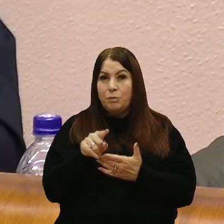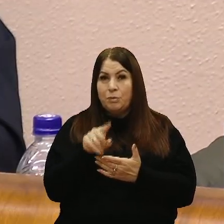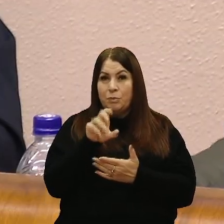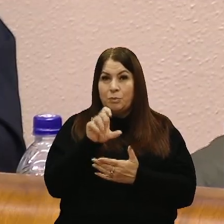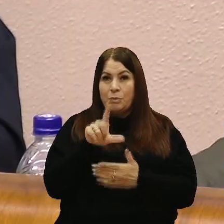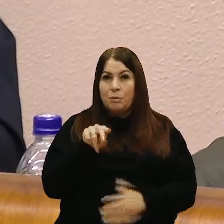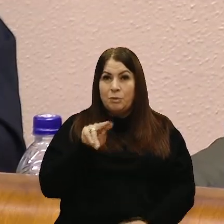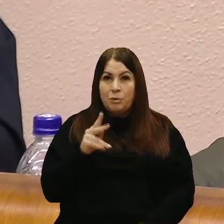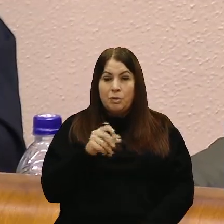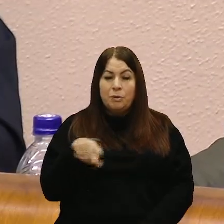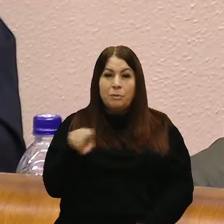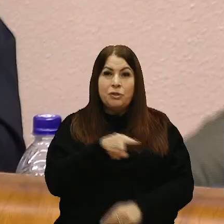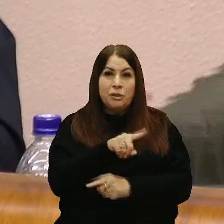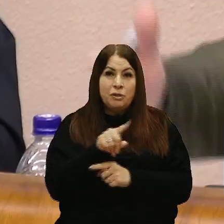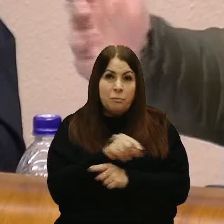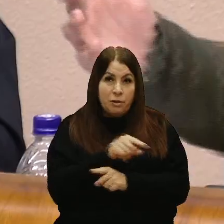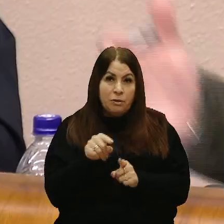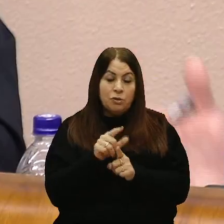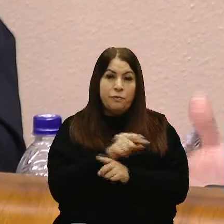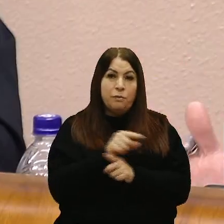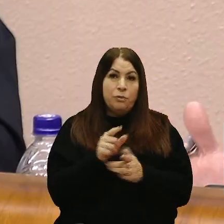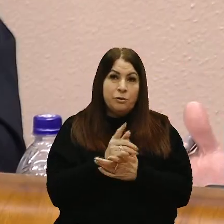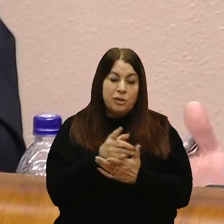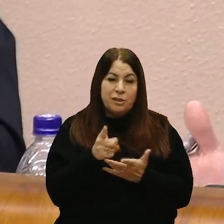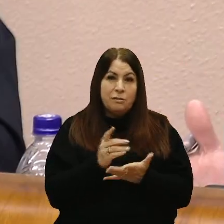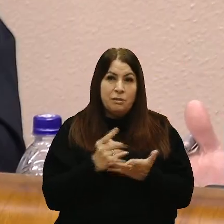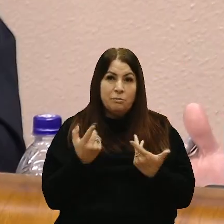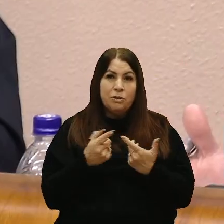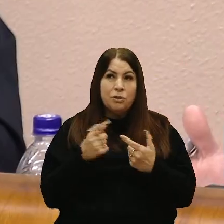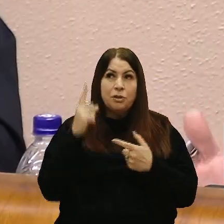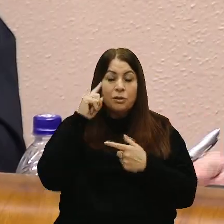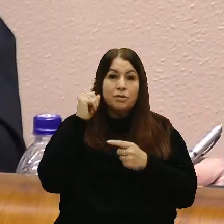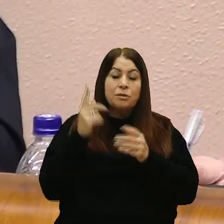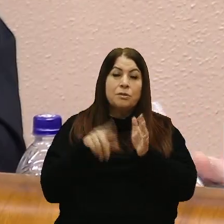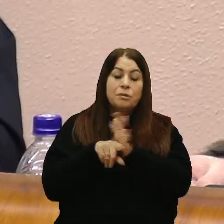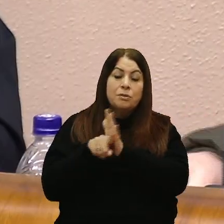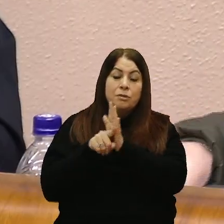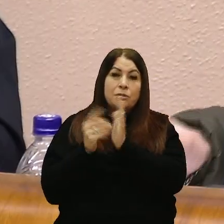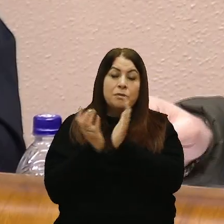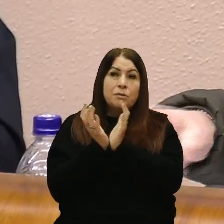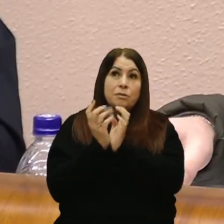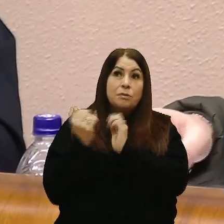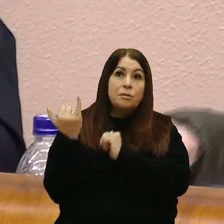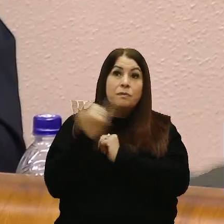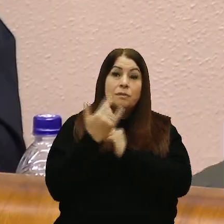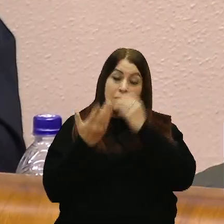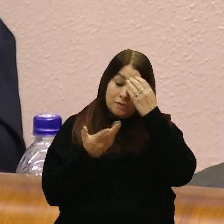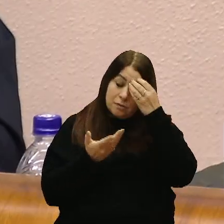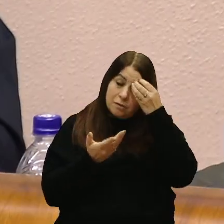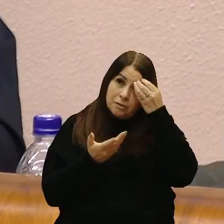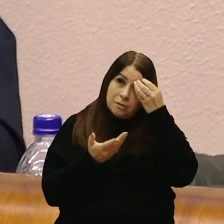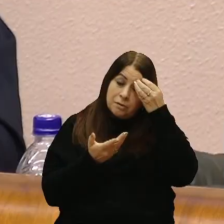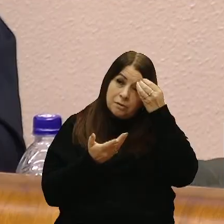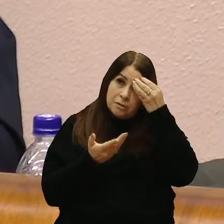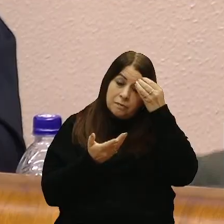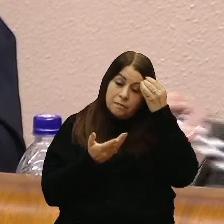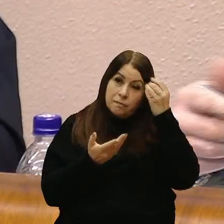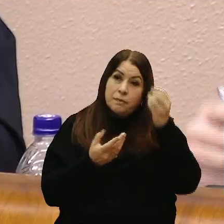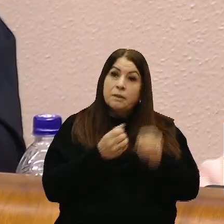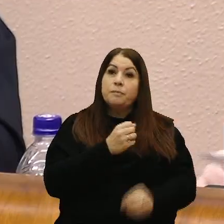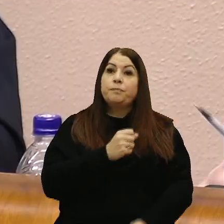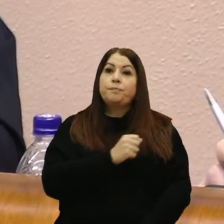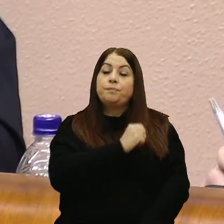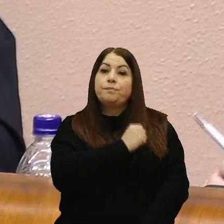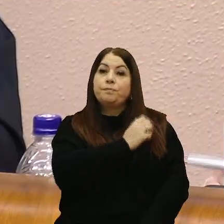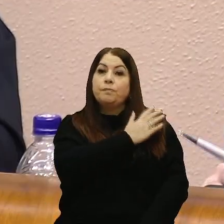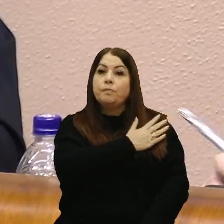Niño que se avizinha, que é o que os meteorologistas dizem. Inclusive, o Tenente Coronel